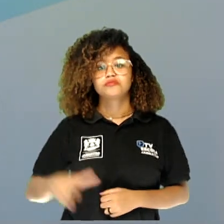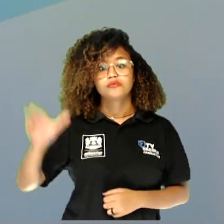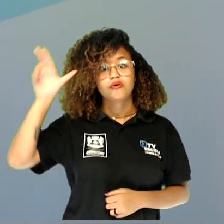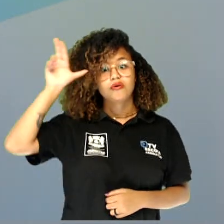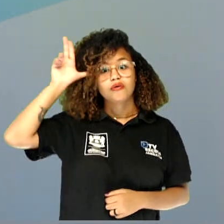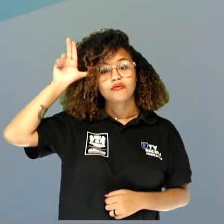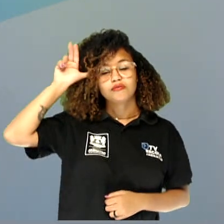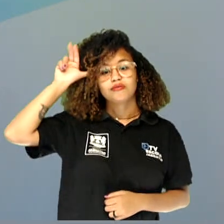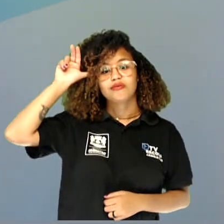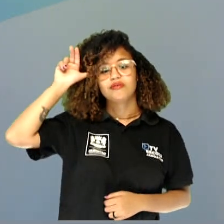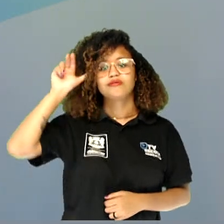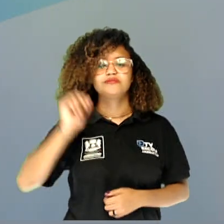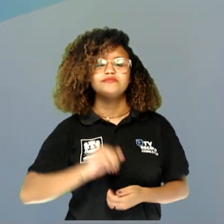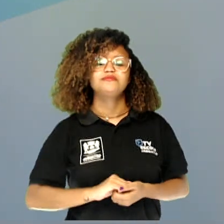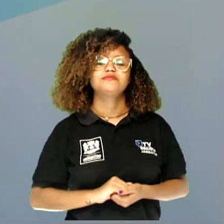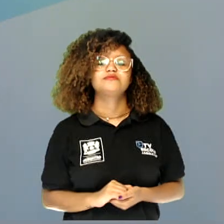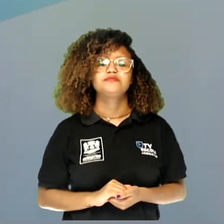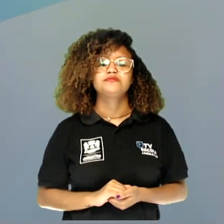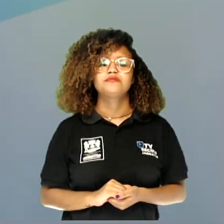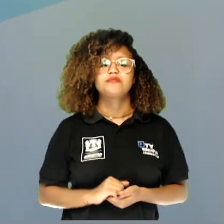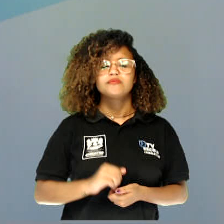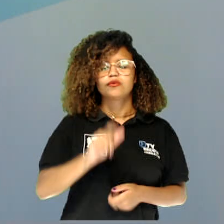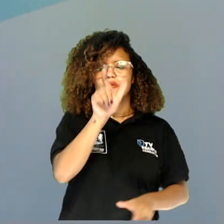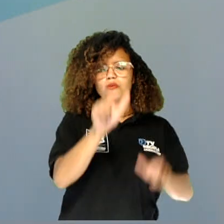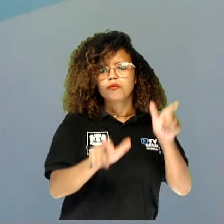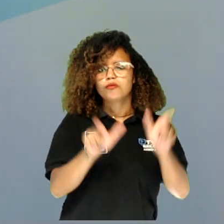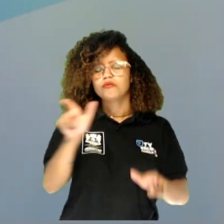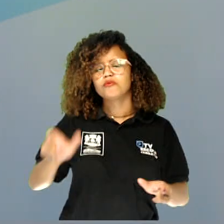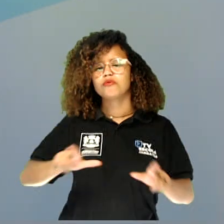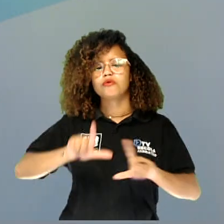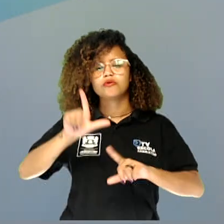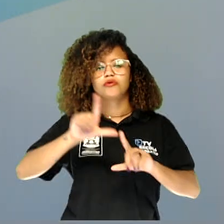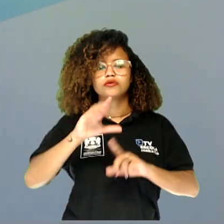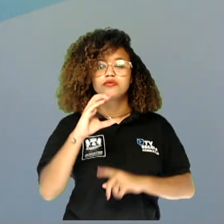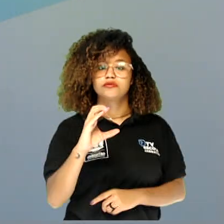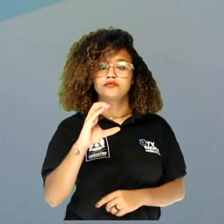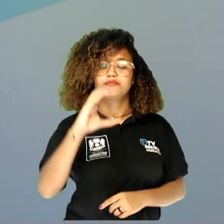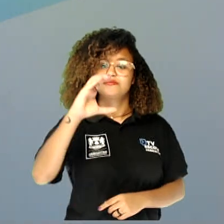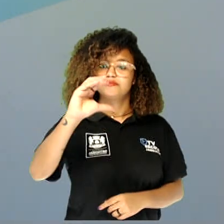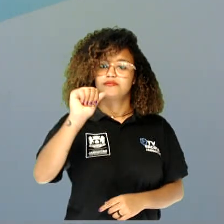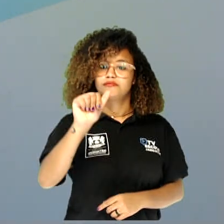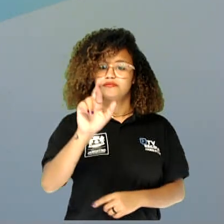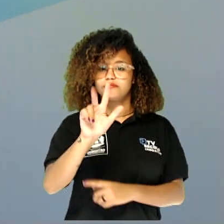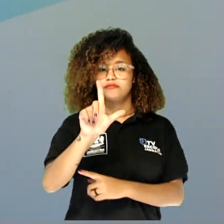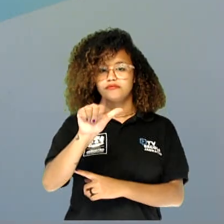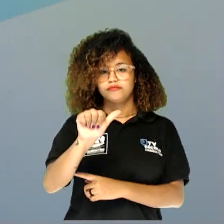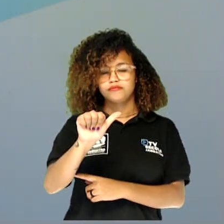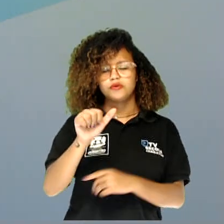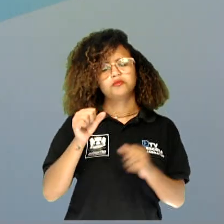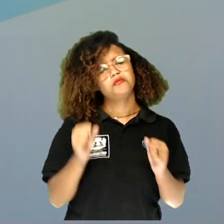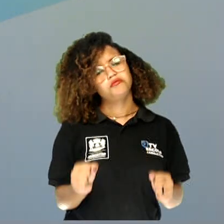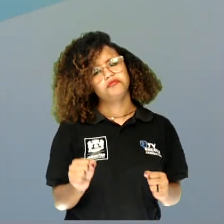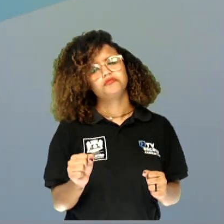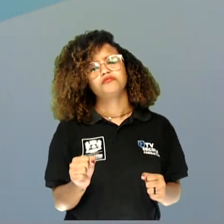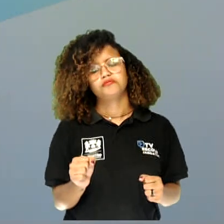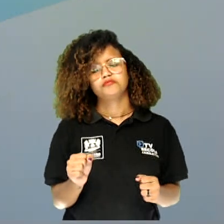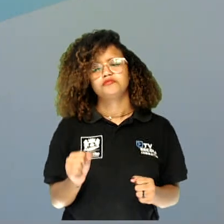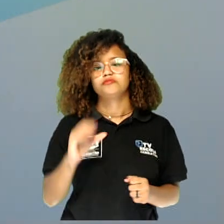Cavalo. Muito bem. Pessoa com a letra C? Carla. Poderia